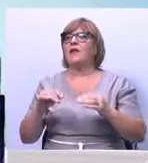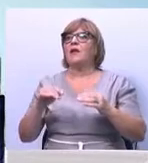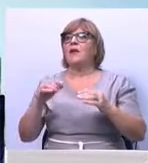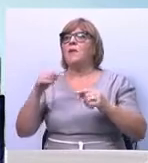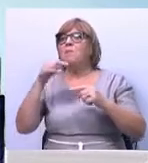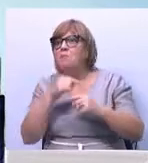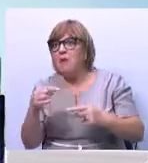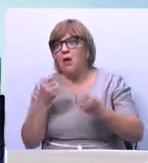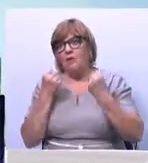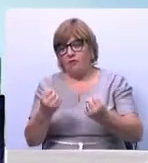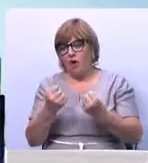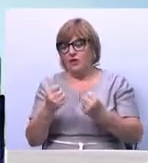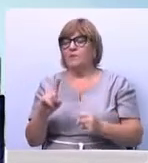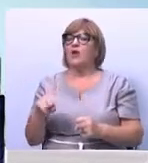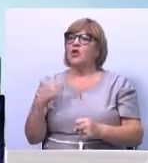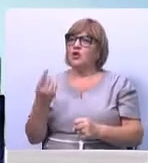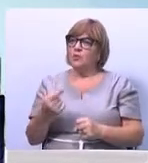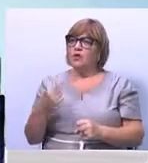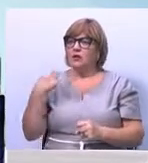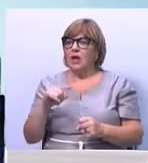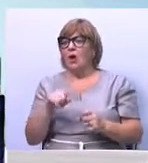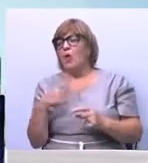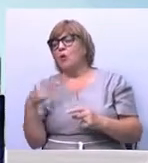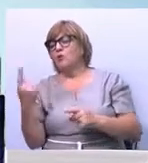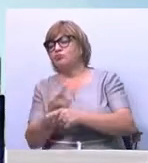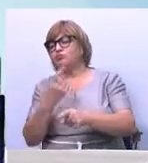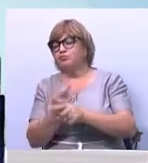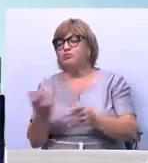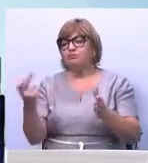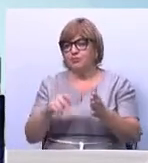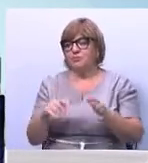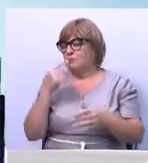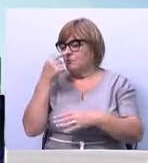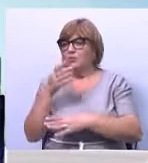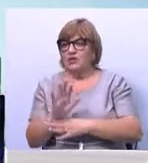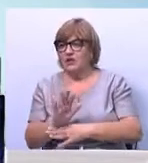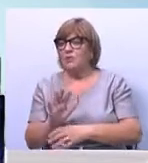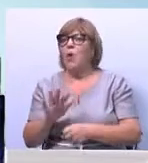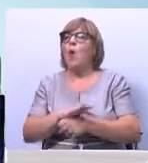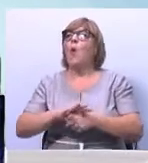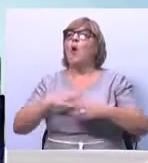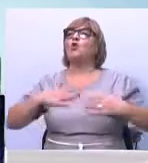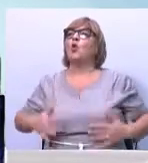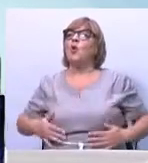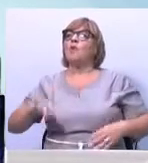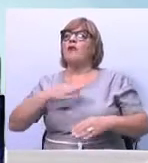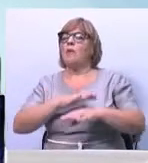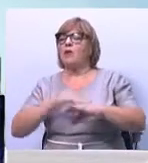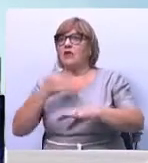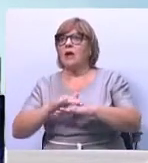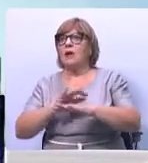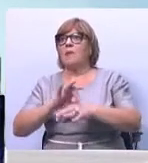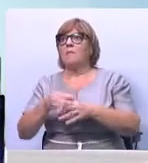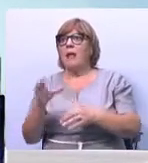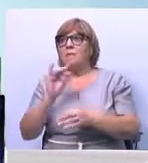podemos utilizar, mas depois também temos outras questões que podem entrar em causa, como, por exemplo, a zona do corpo onde vamos utilizar. Temos zonas em que a nossa